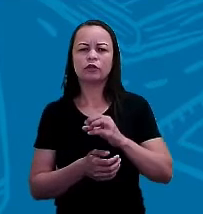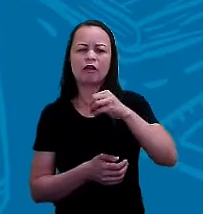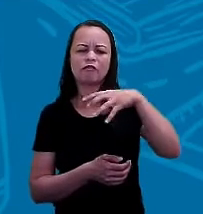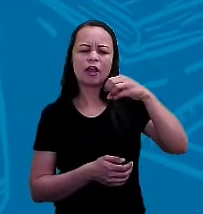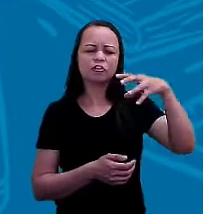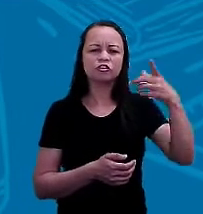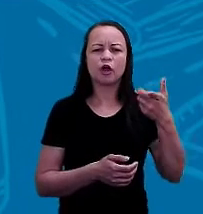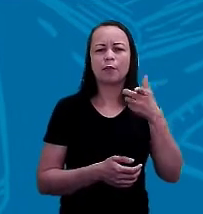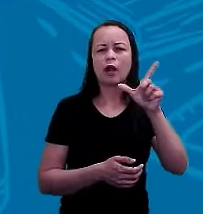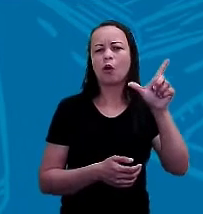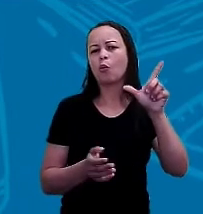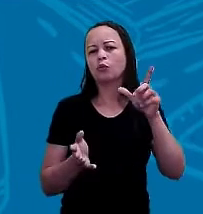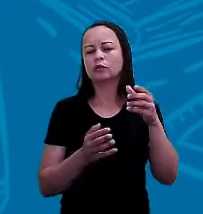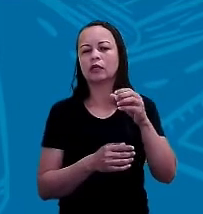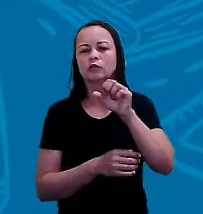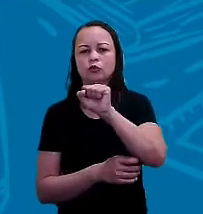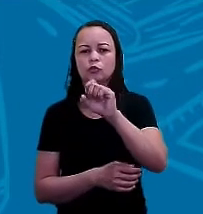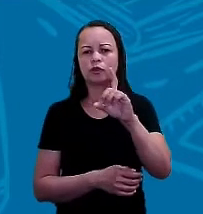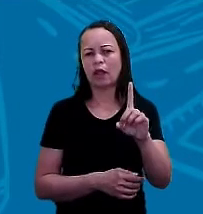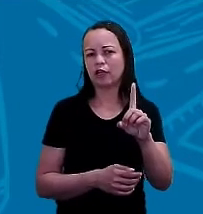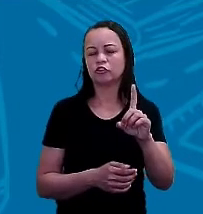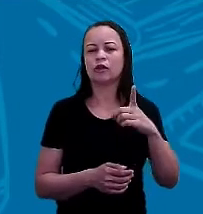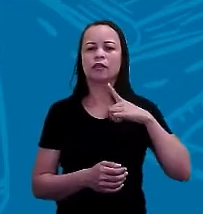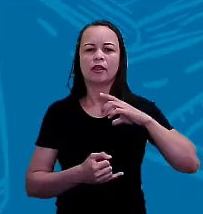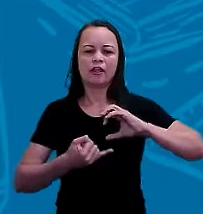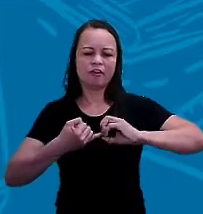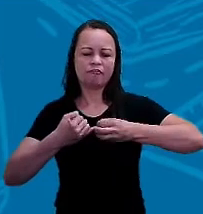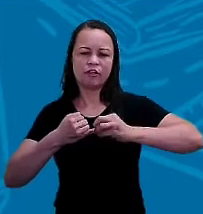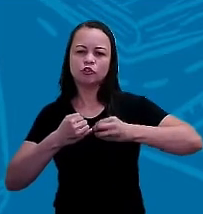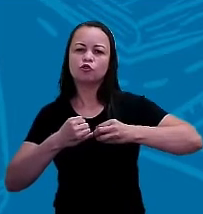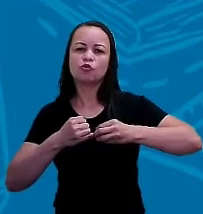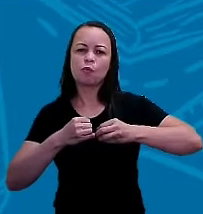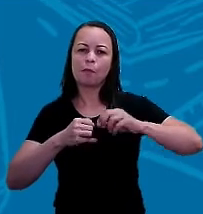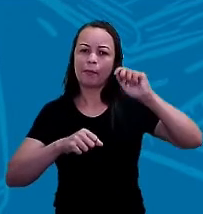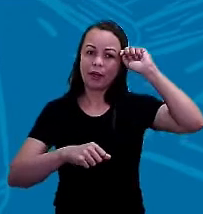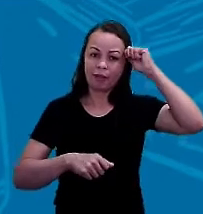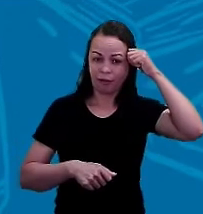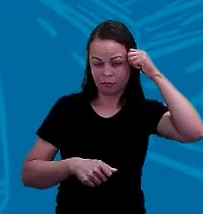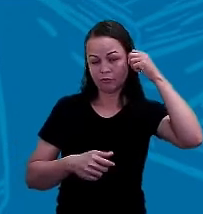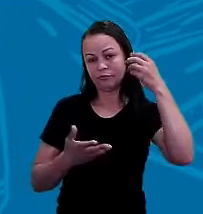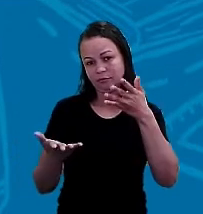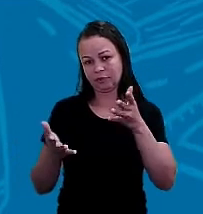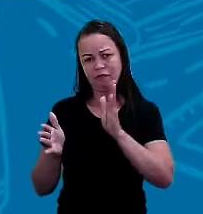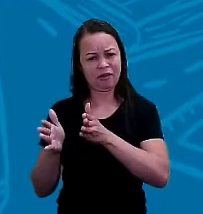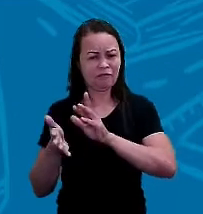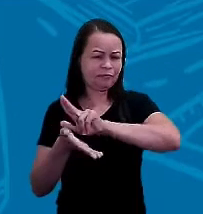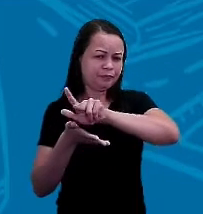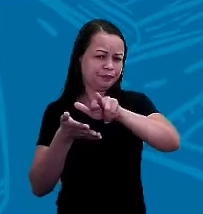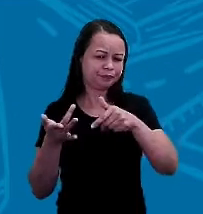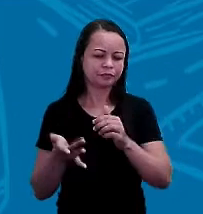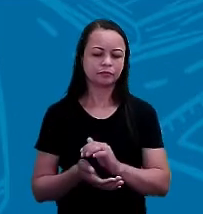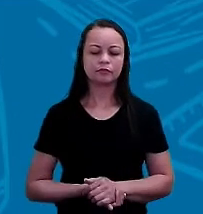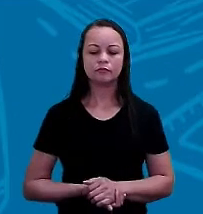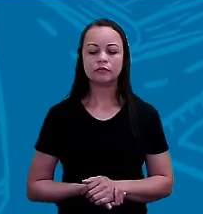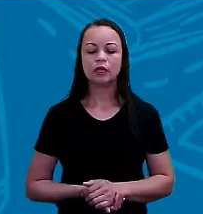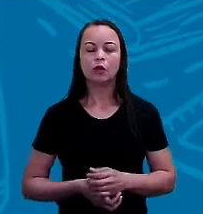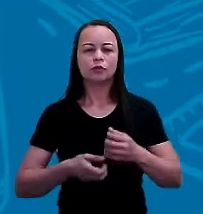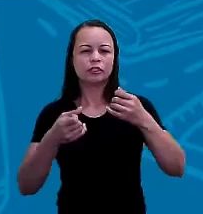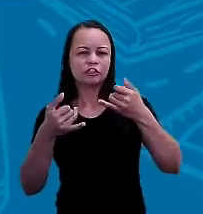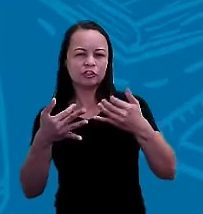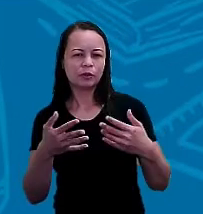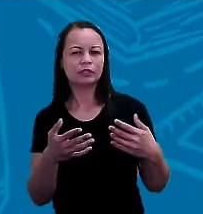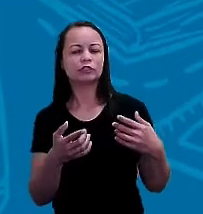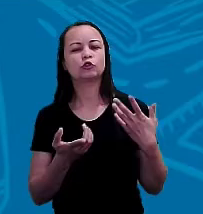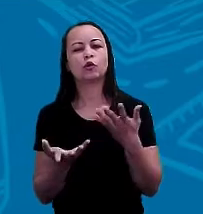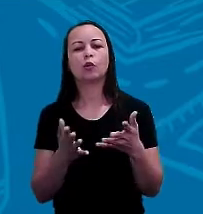no Sudeste a feijoada, né? E assim vai, tá? Quando a gente fala de lendas, da mesma